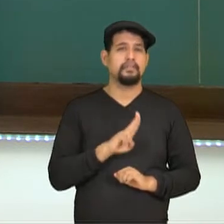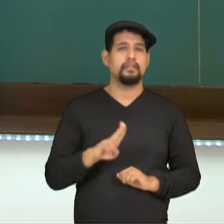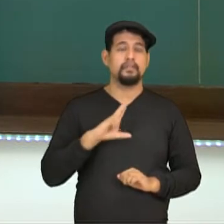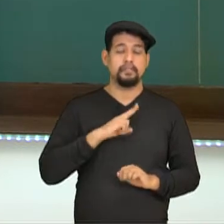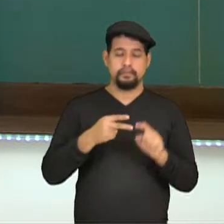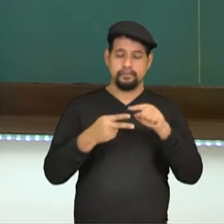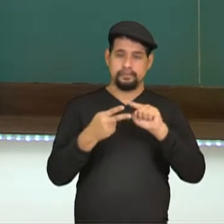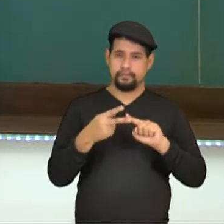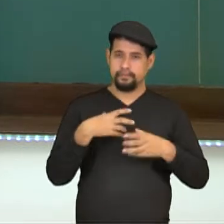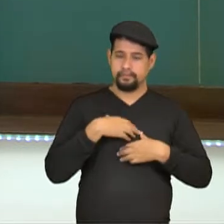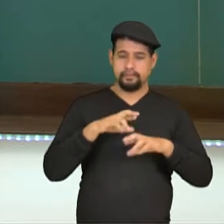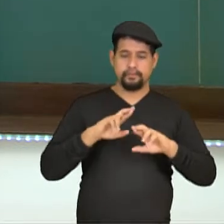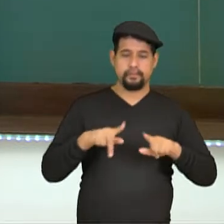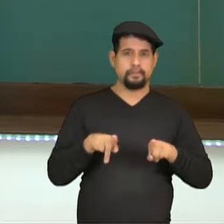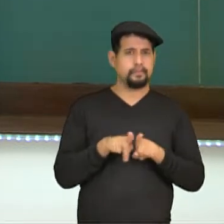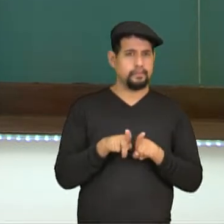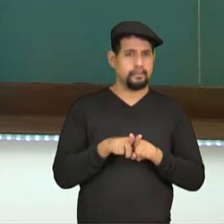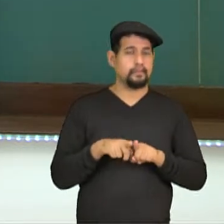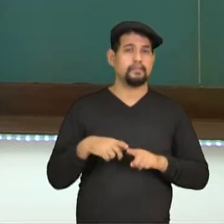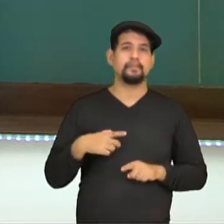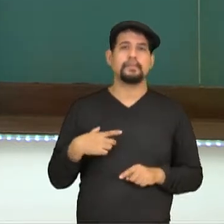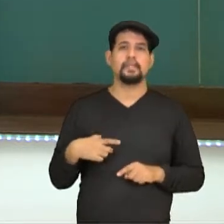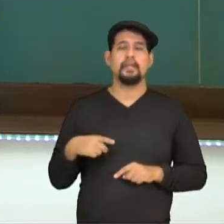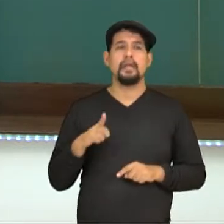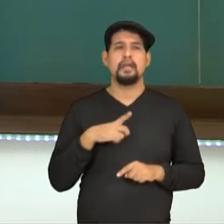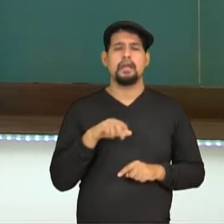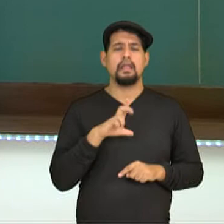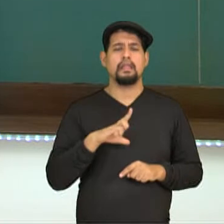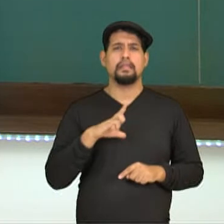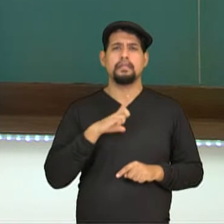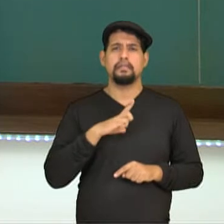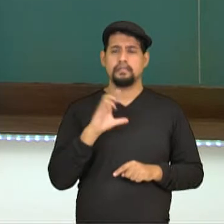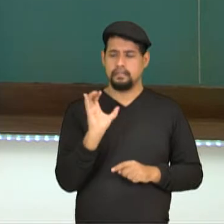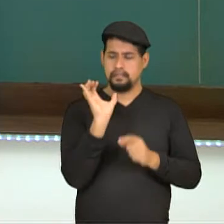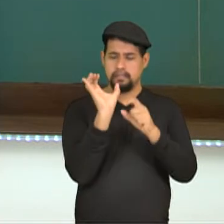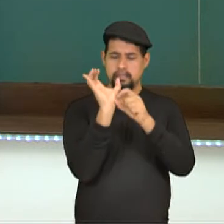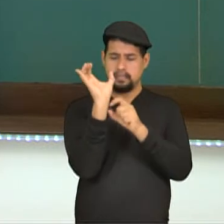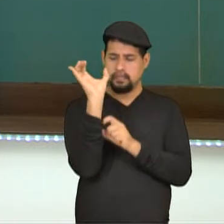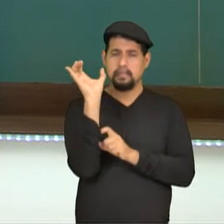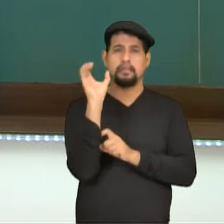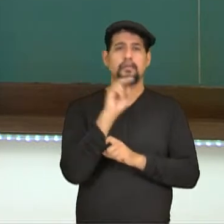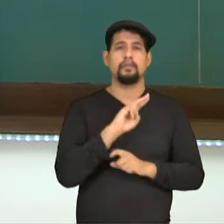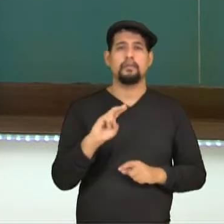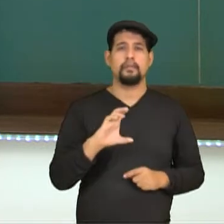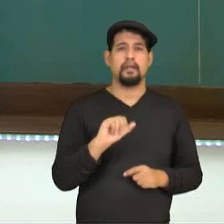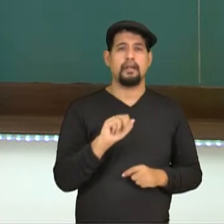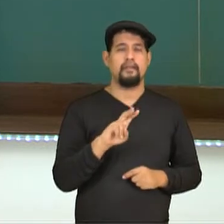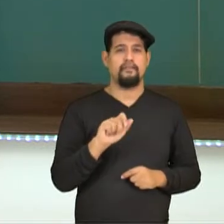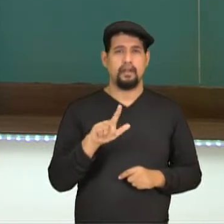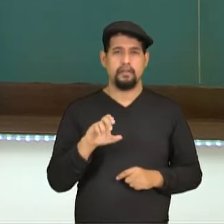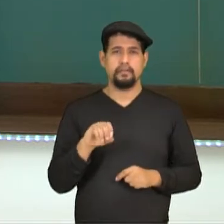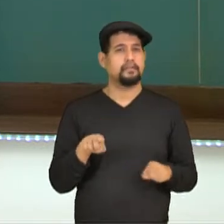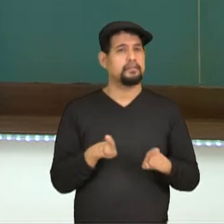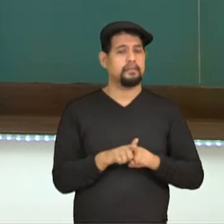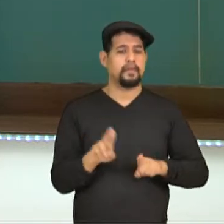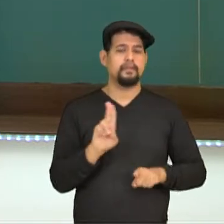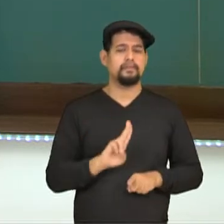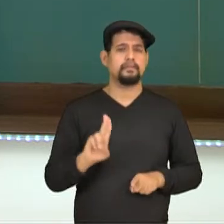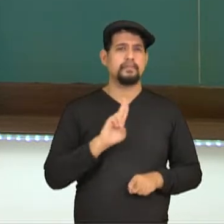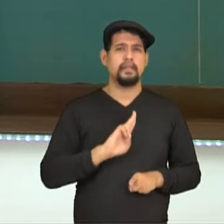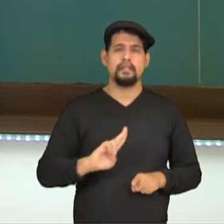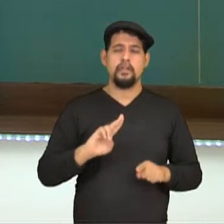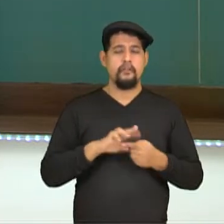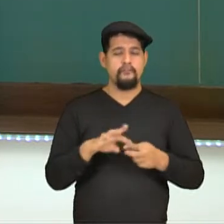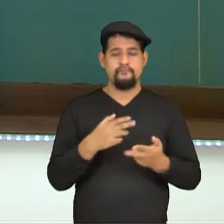duas espécies diferentes, tá? A planta que recebe esse enxerto é chamada de cavalo e ela é muito utilizada em